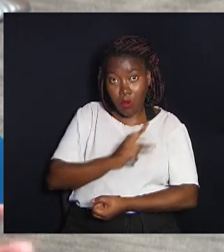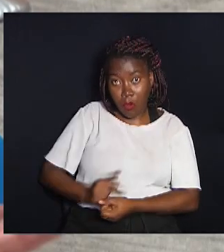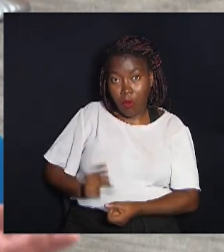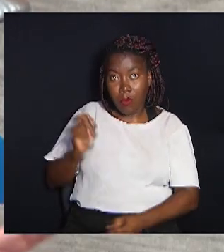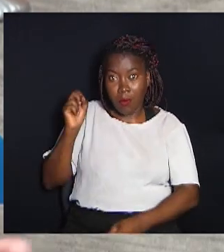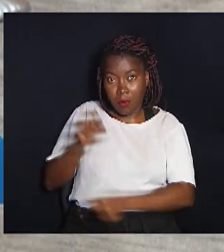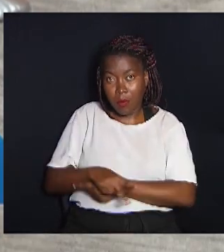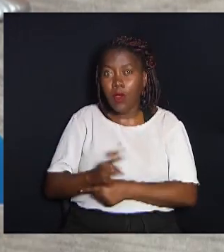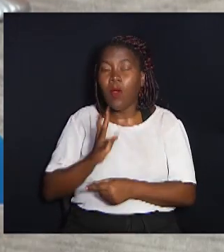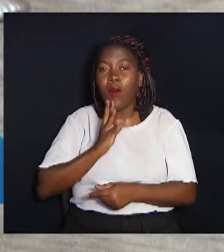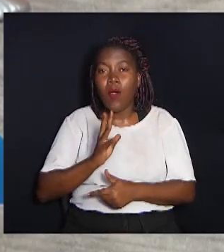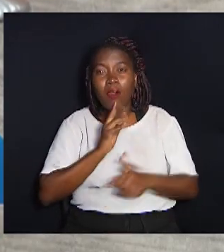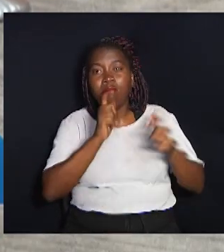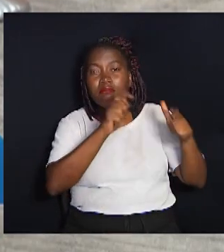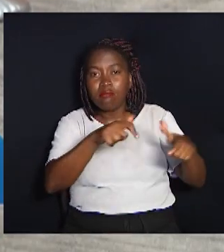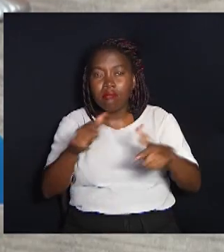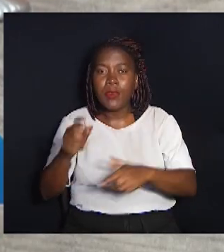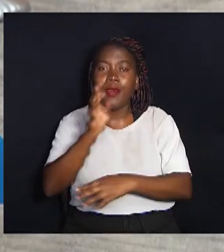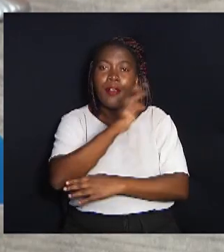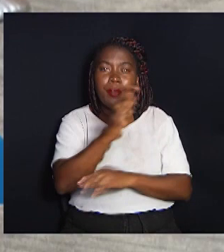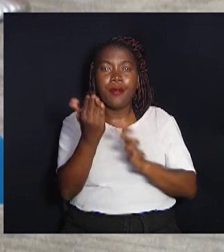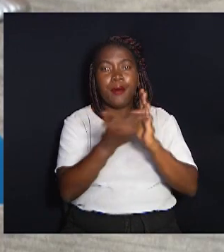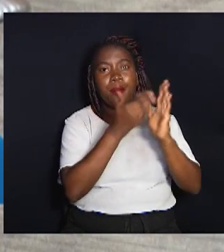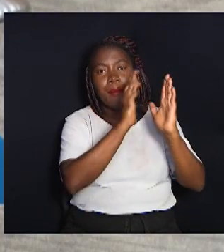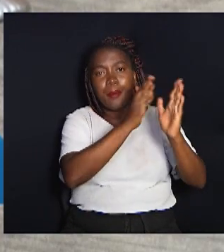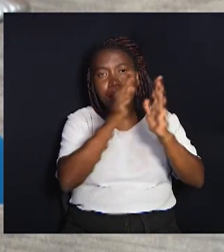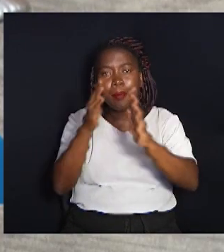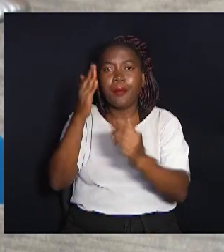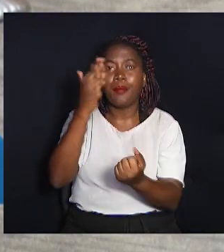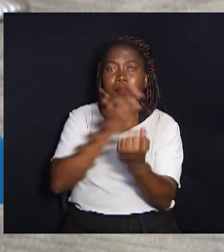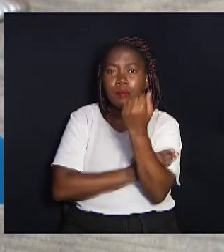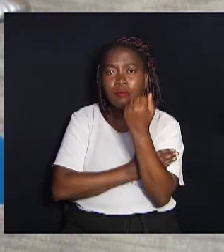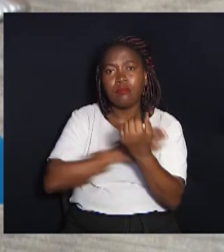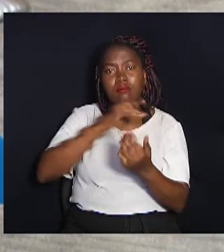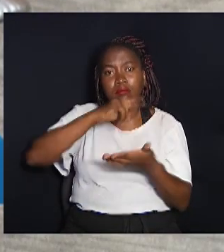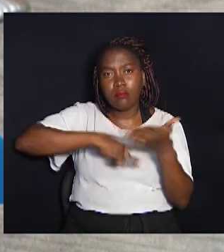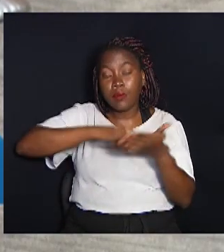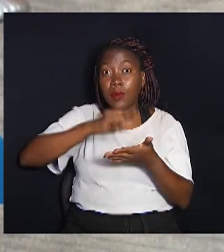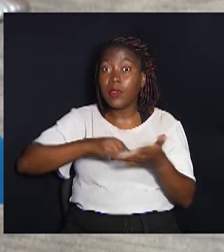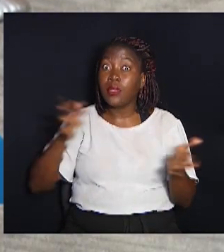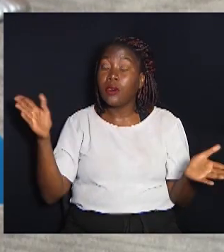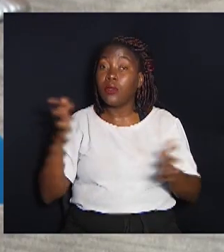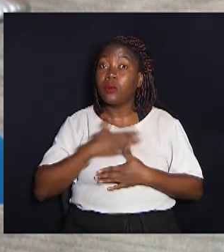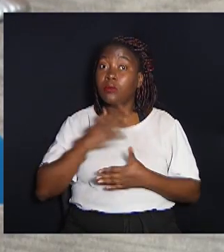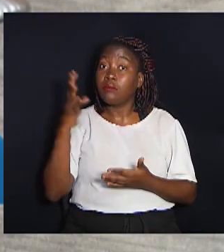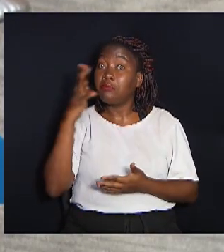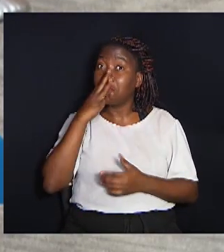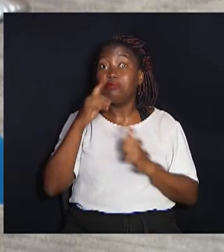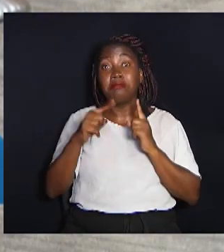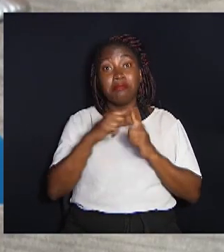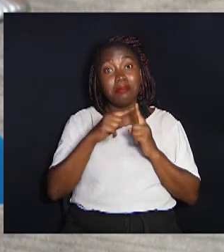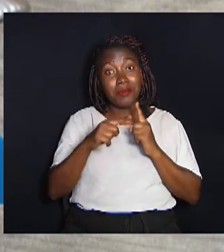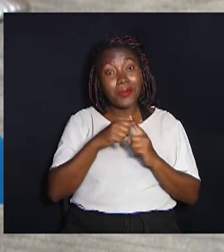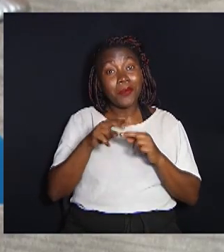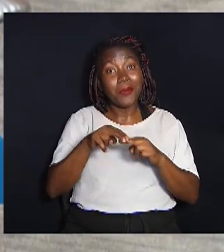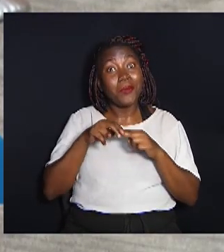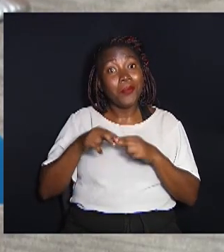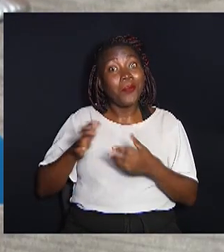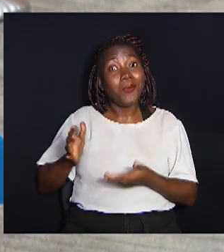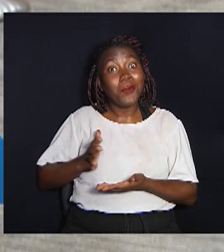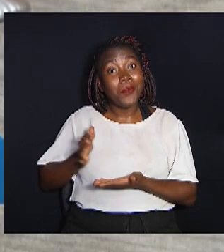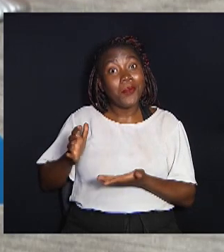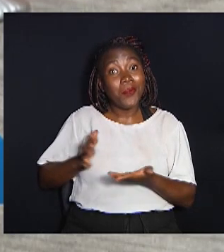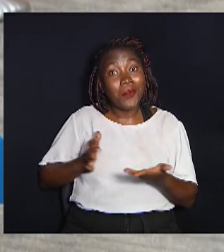estive na biblioteca, no setor de documentação, e fiquei surpreso positivamente com a riqueza